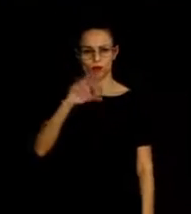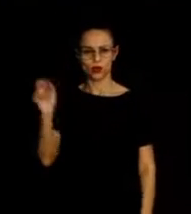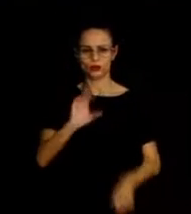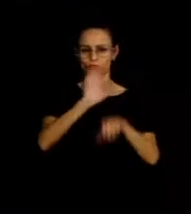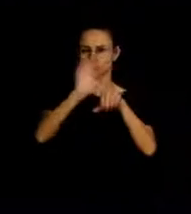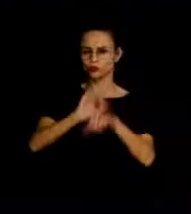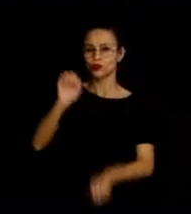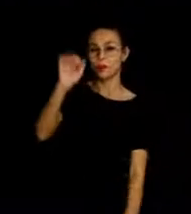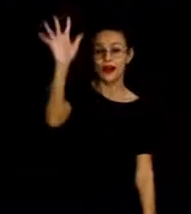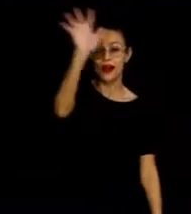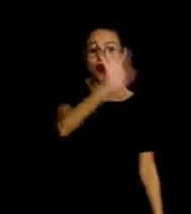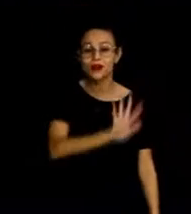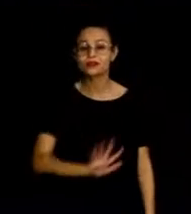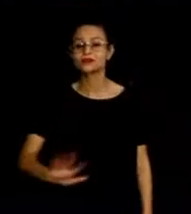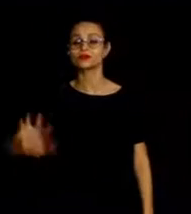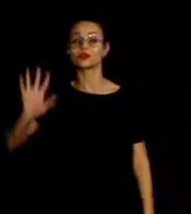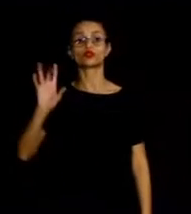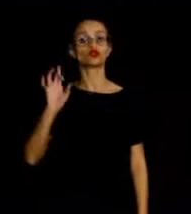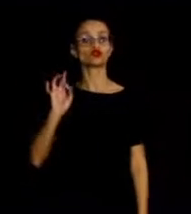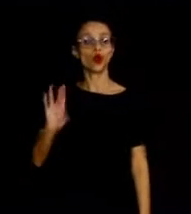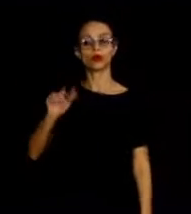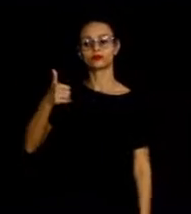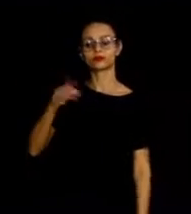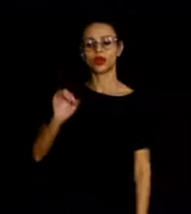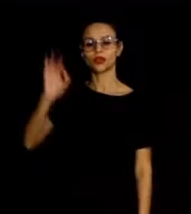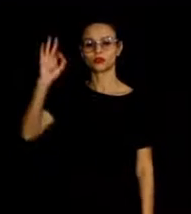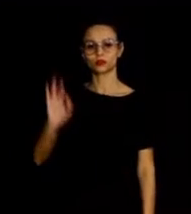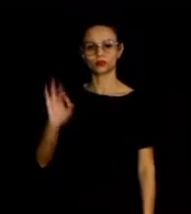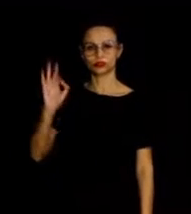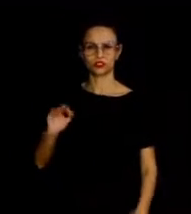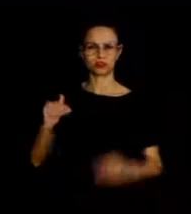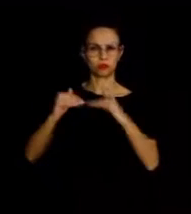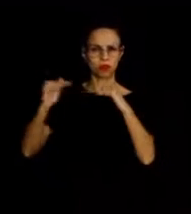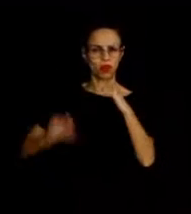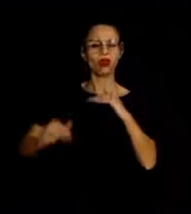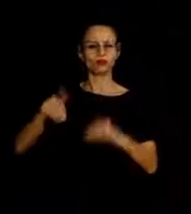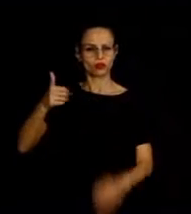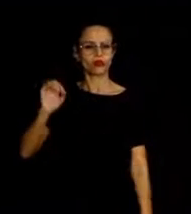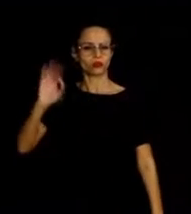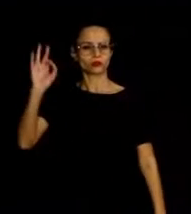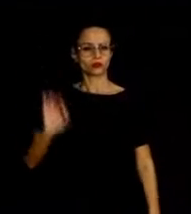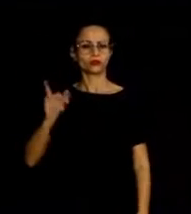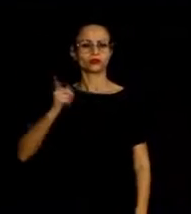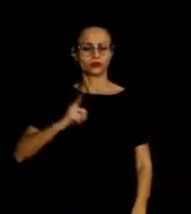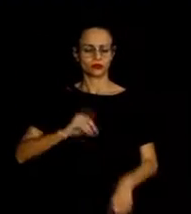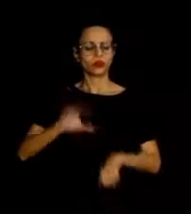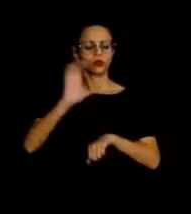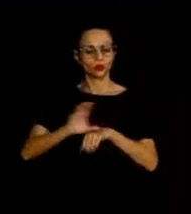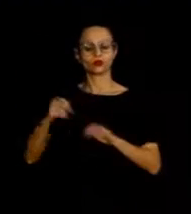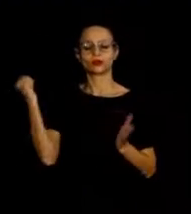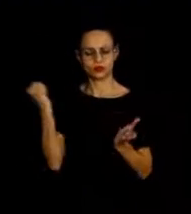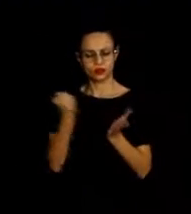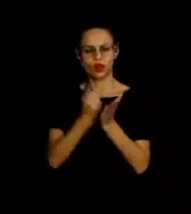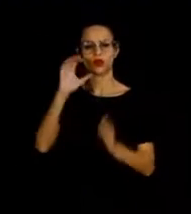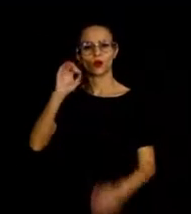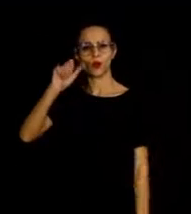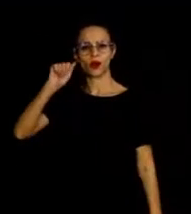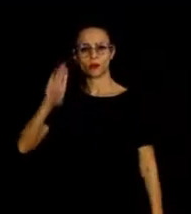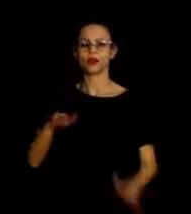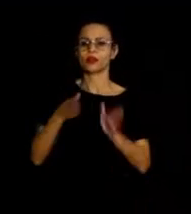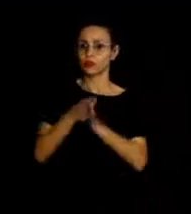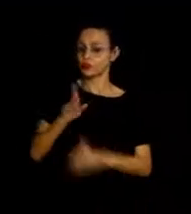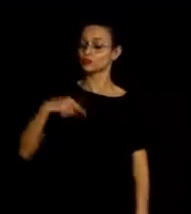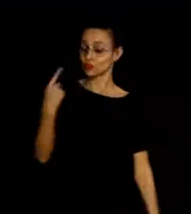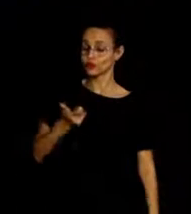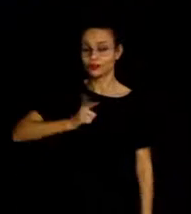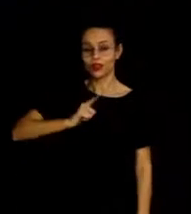no Brasil inteiro apenas dez porcento um pouco menos até tem o curso o selo OAB recomenda e